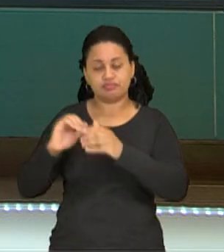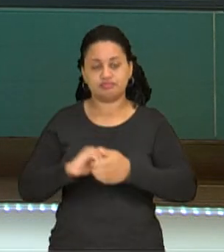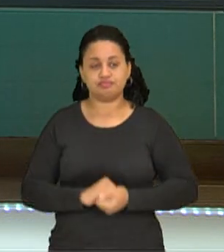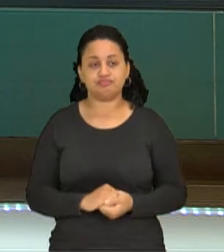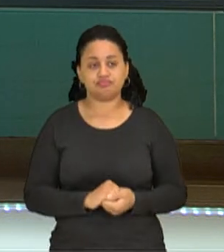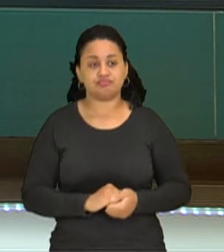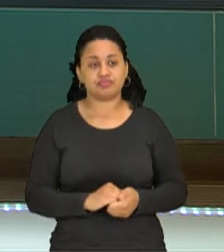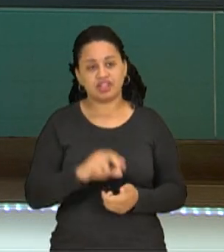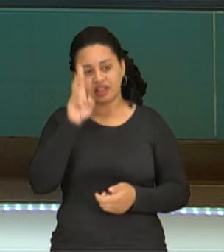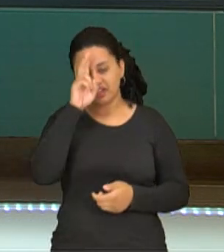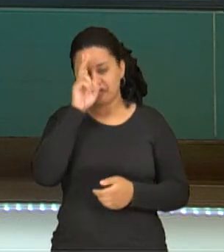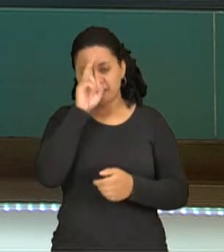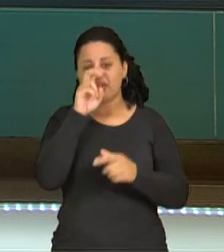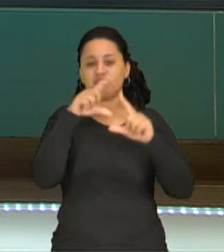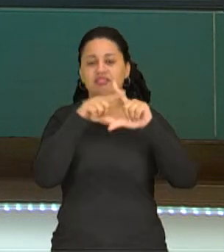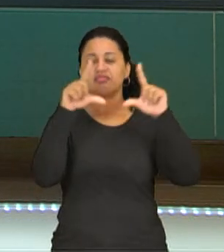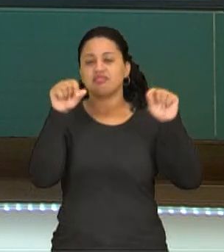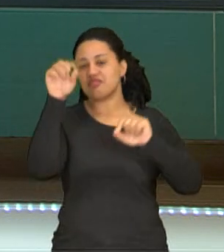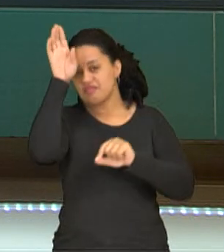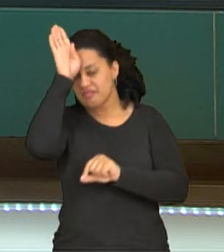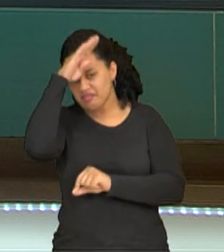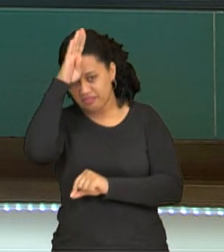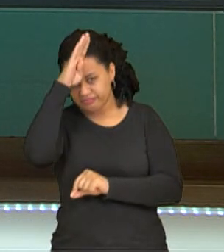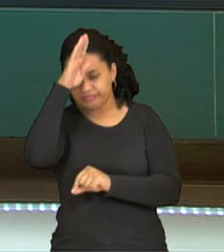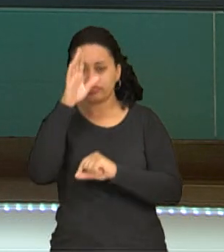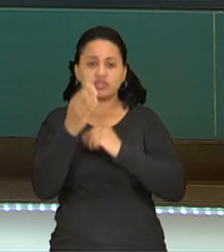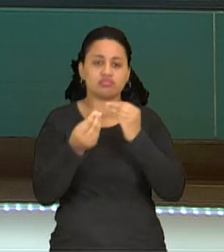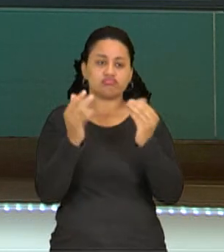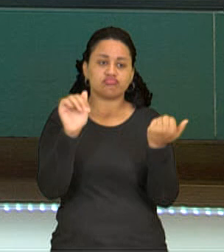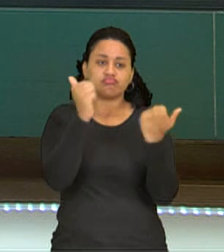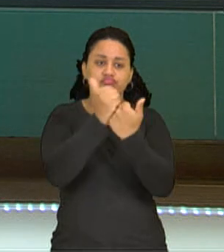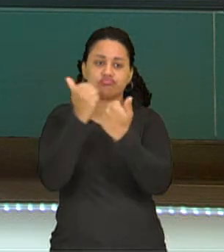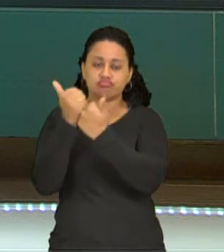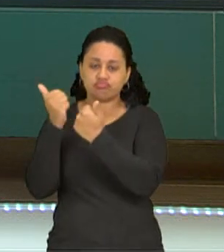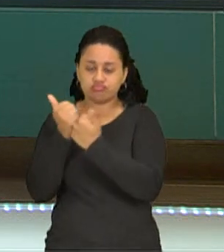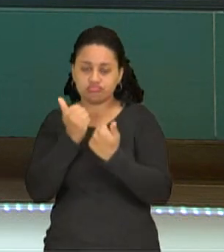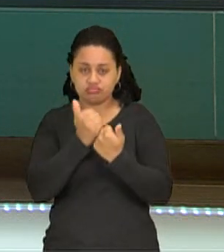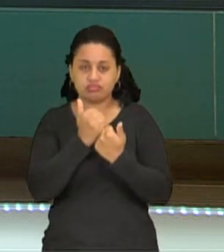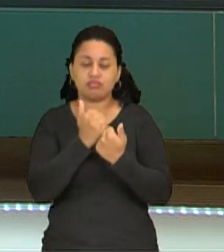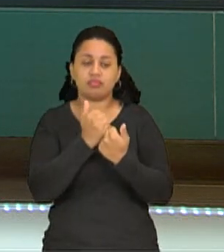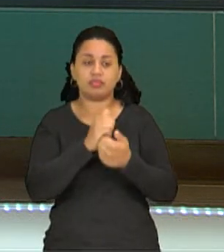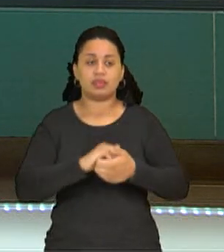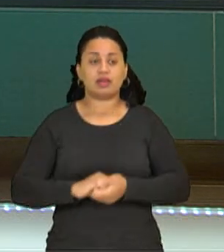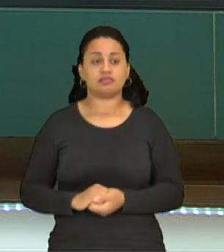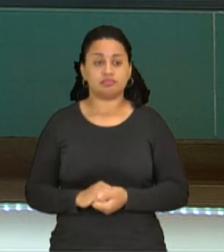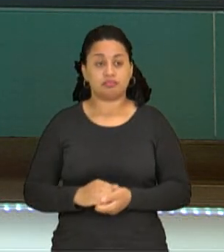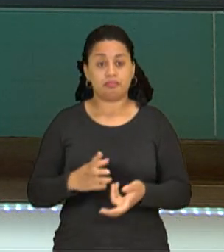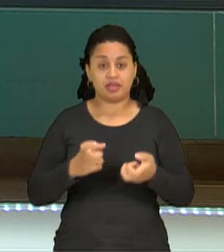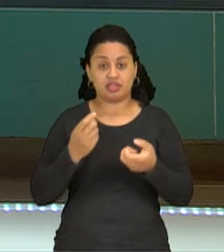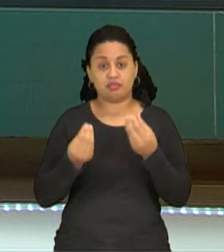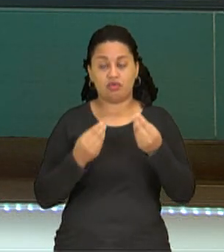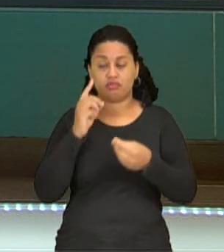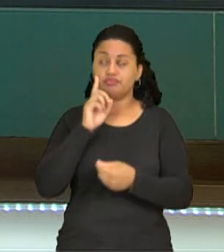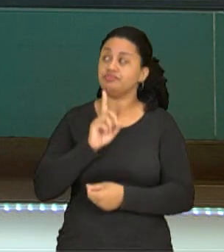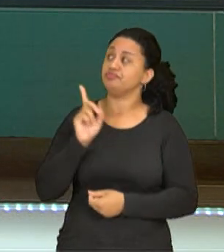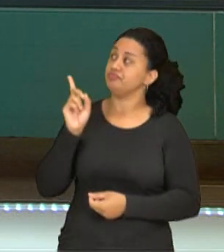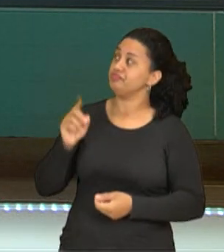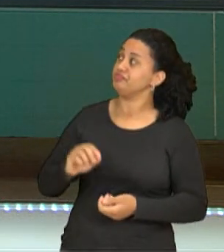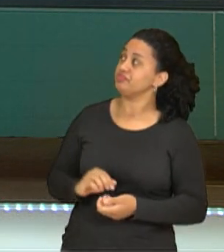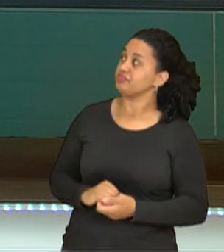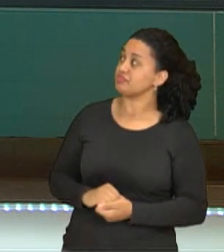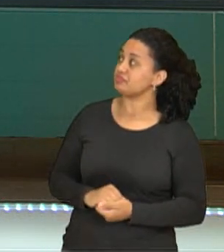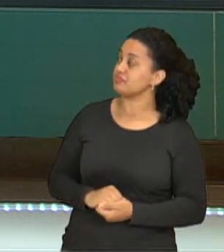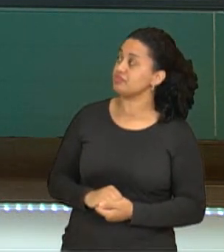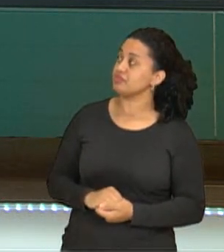nossa formulazinha de Bhaskara aqui, aonde a gente vai substituir, substituindo o B, 3, o B, 3 aqui, o